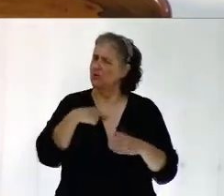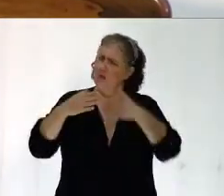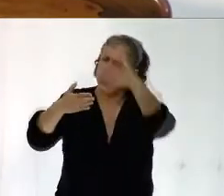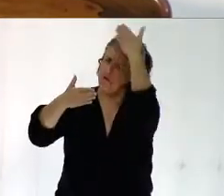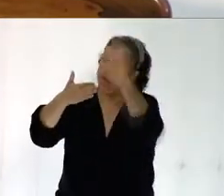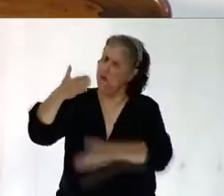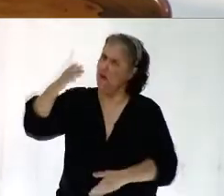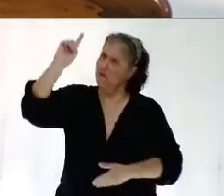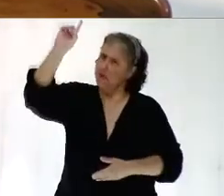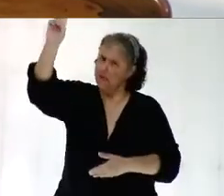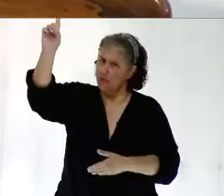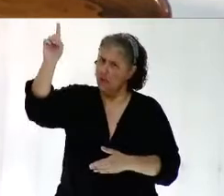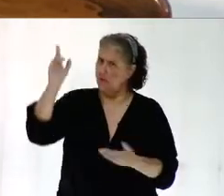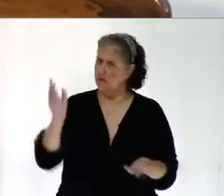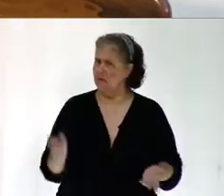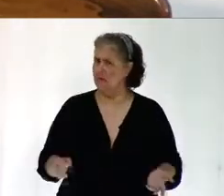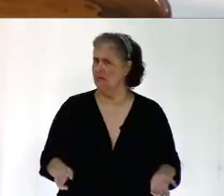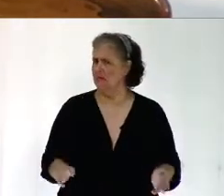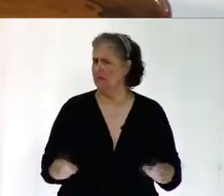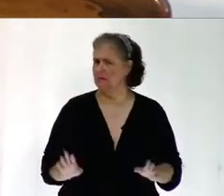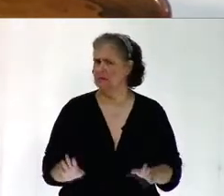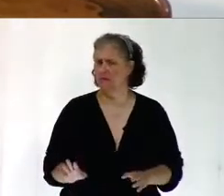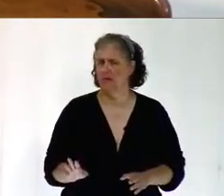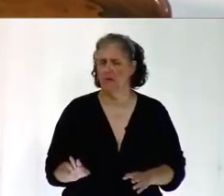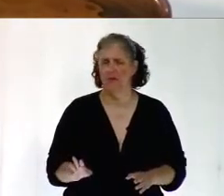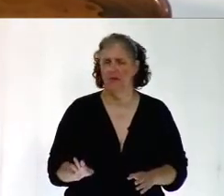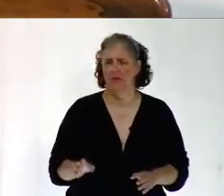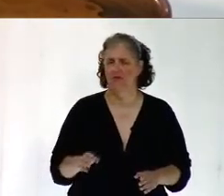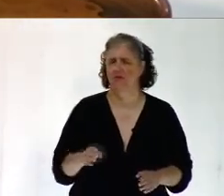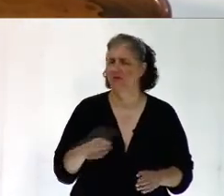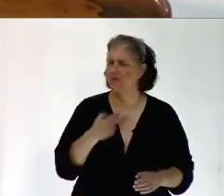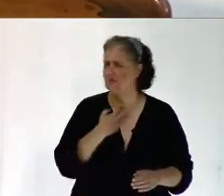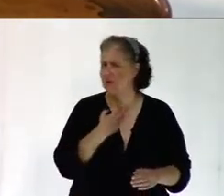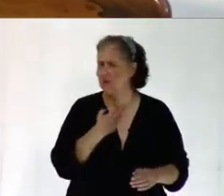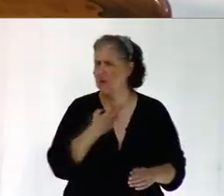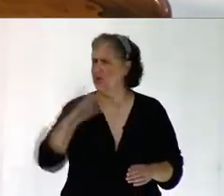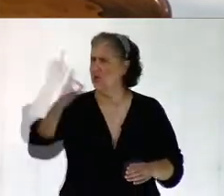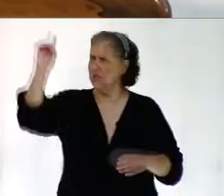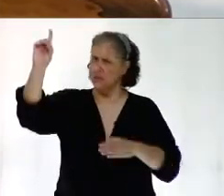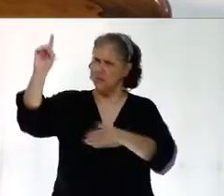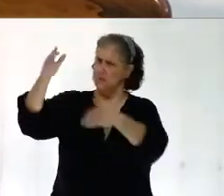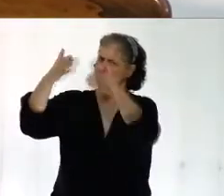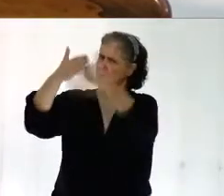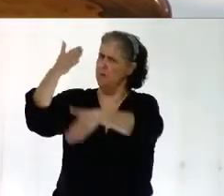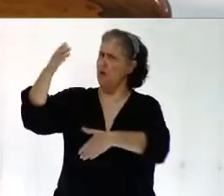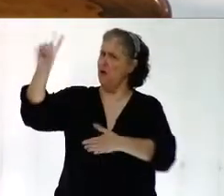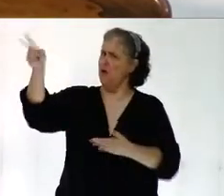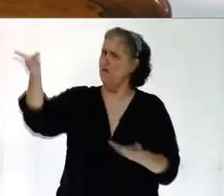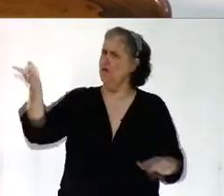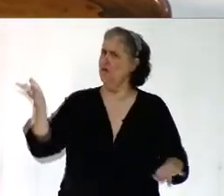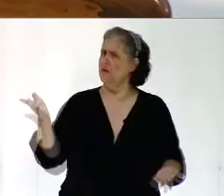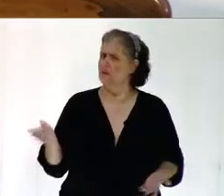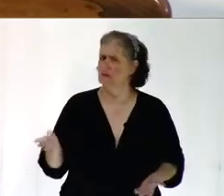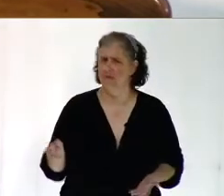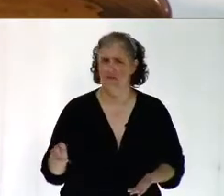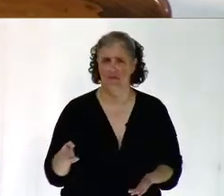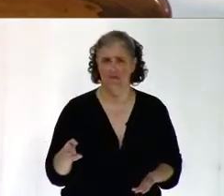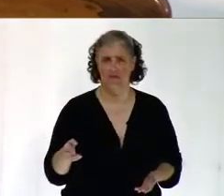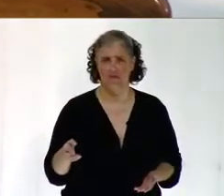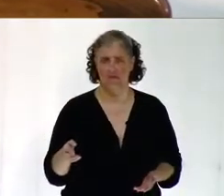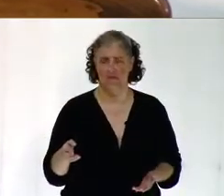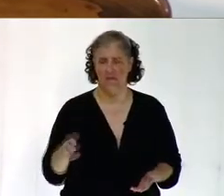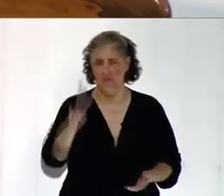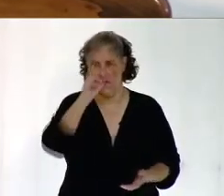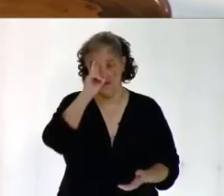deus não pode ser posta à prova não pode mesmo é isso deus não pode ser posto à prova e o